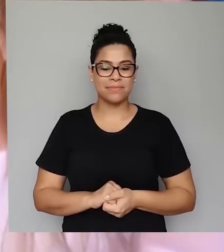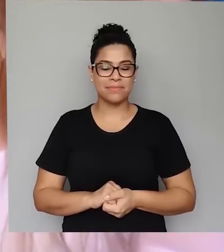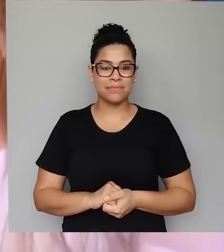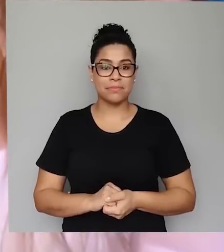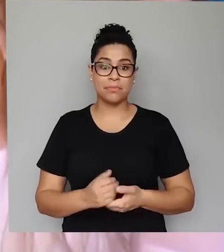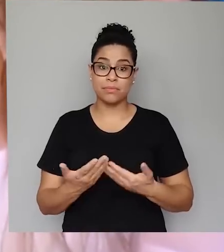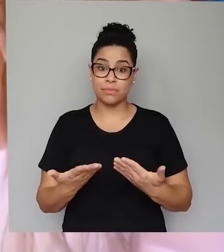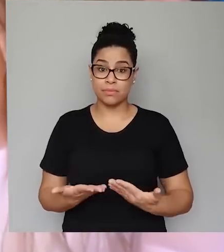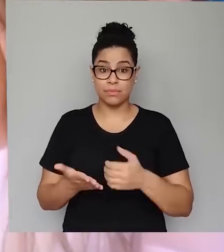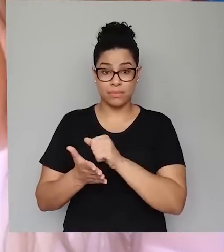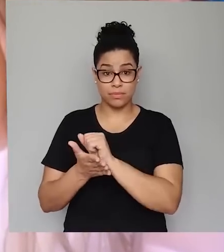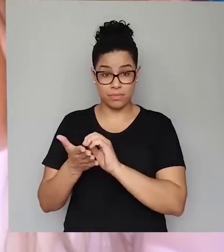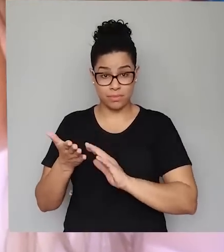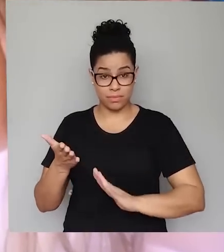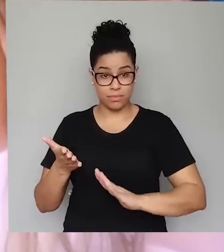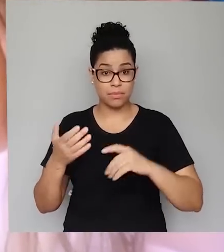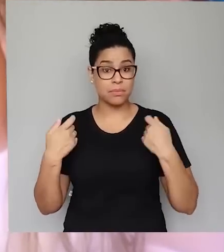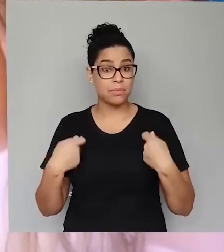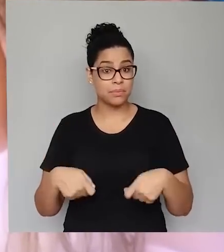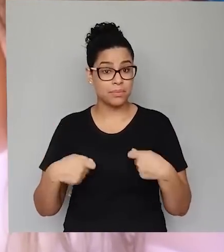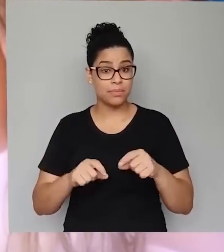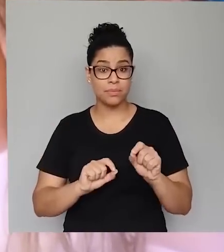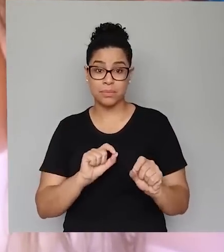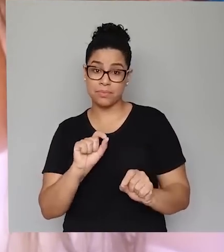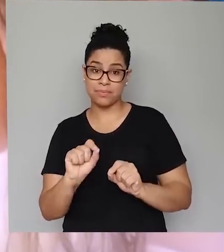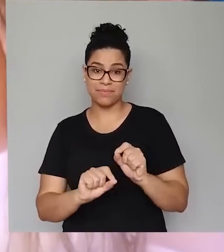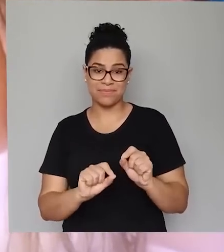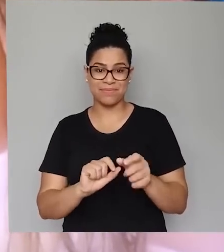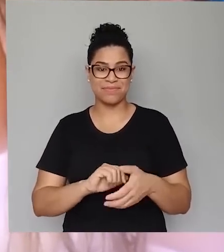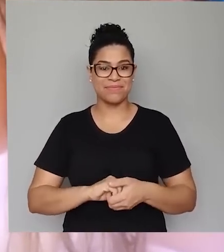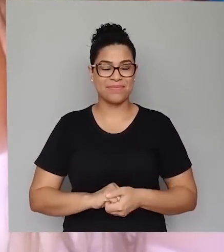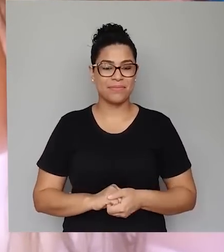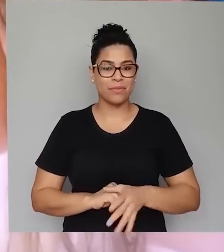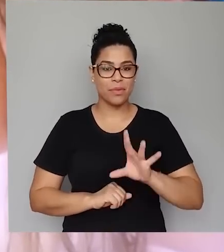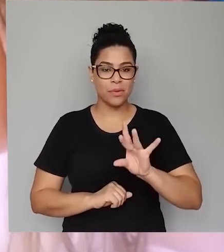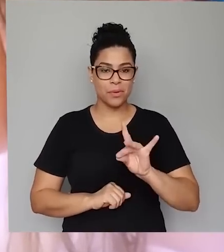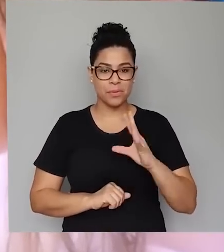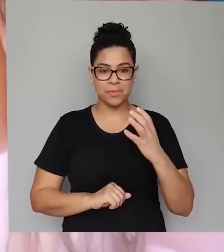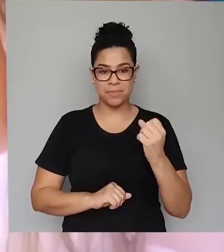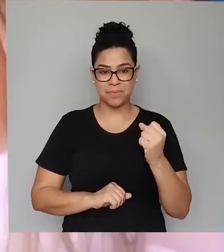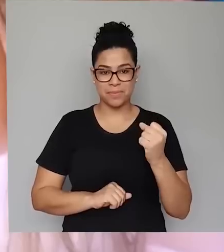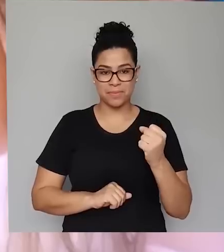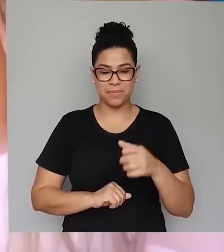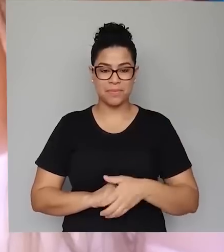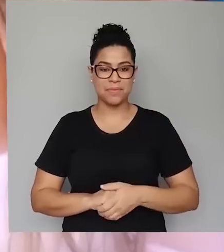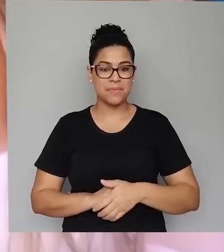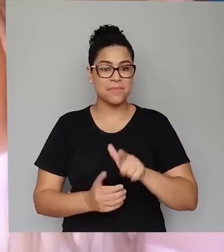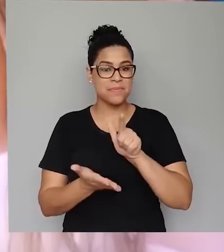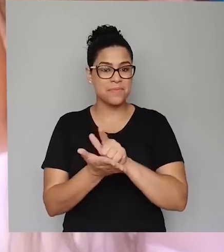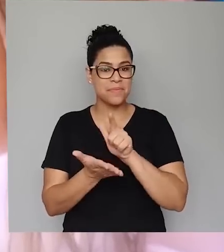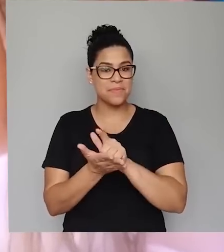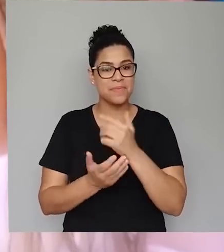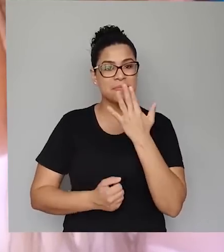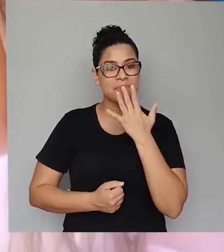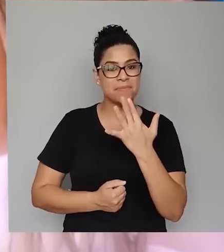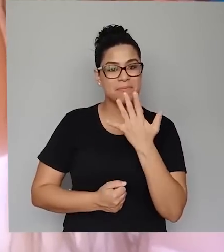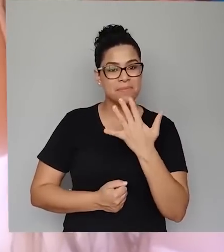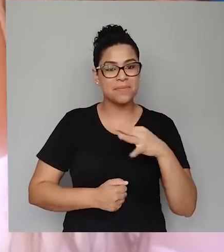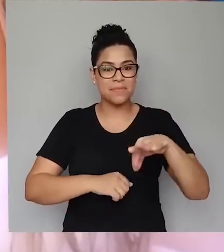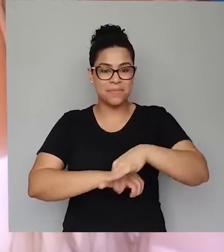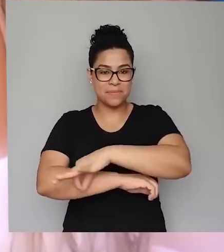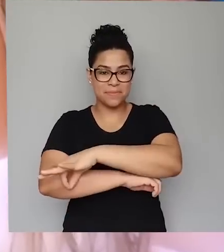Para esta atividade, nós vamos precisar de cola branca, papéis coloridos,